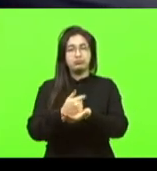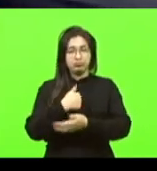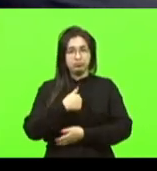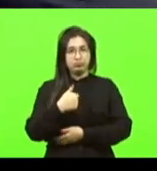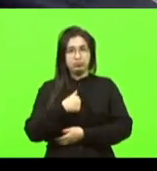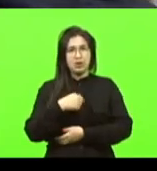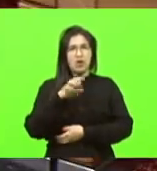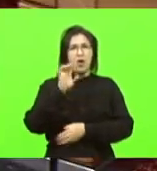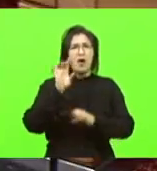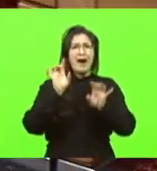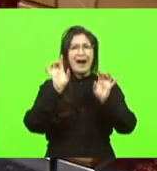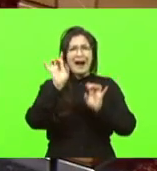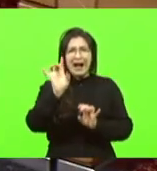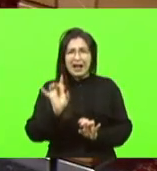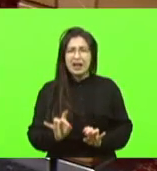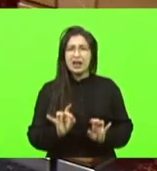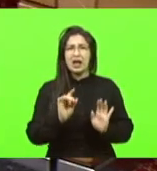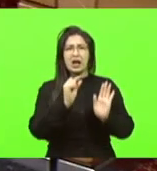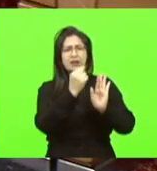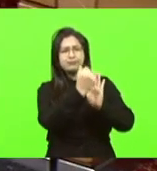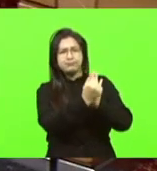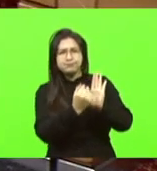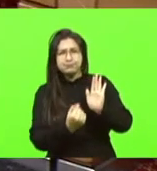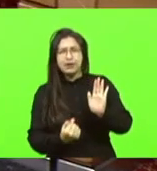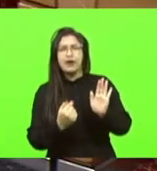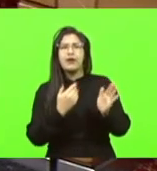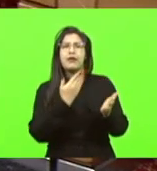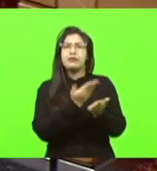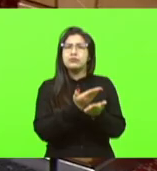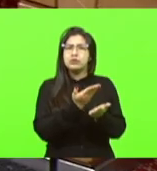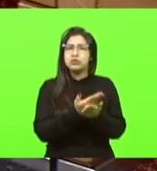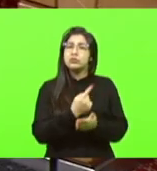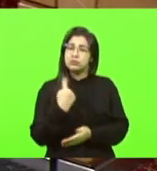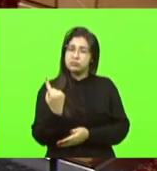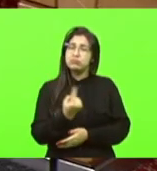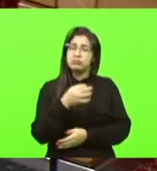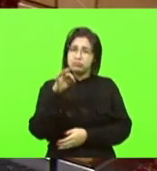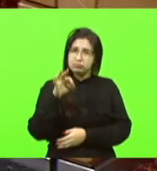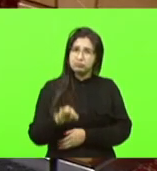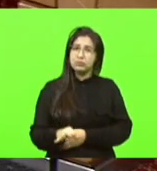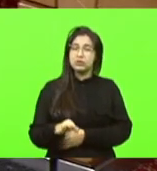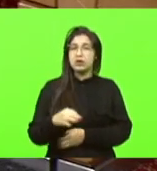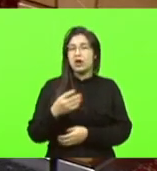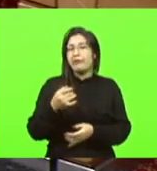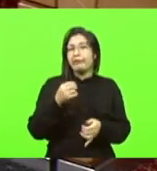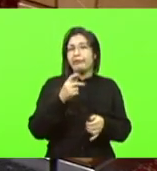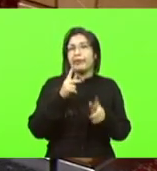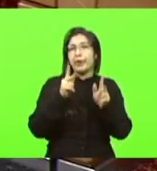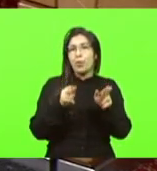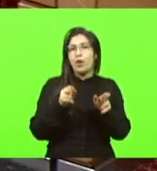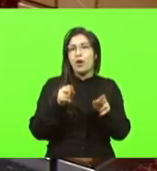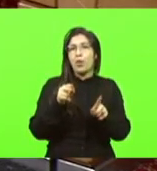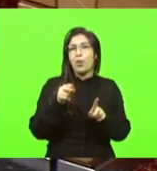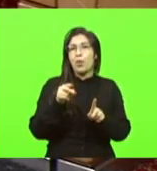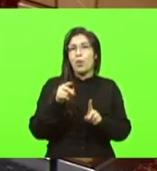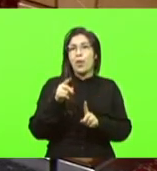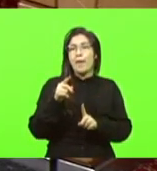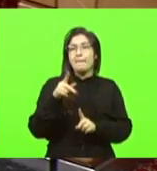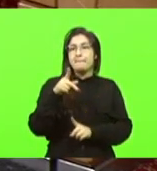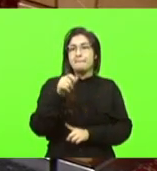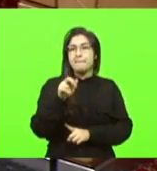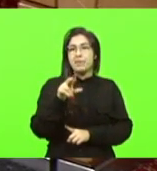que me foi trazido Nós estudamos como o caso do Paraná por exemplo cuja o Paraná conseguiu